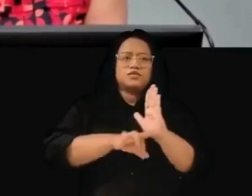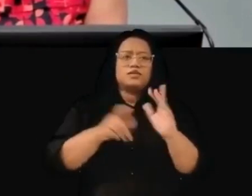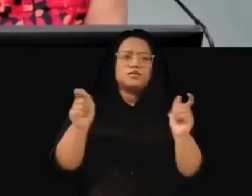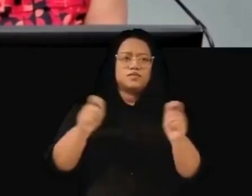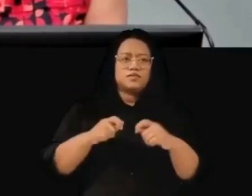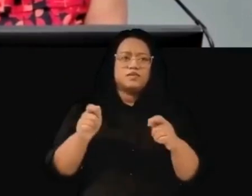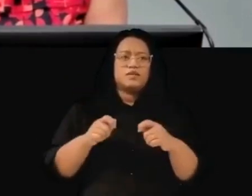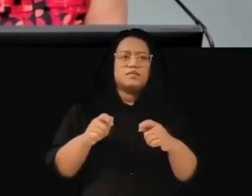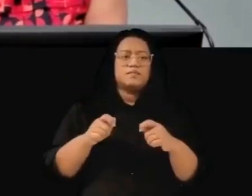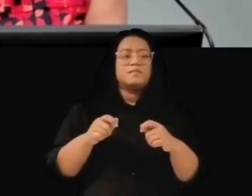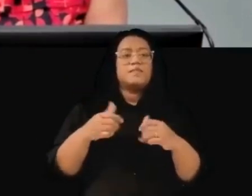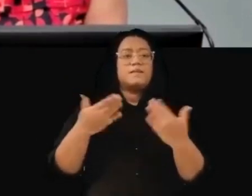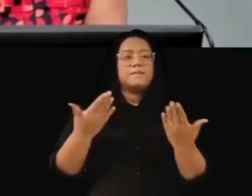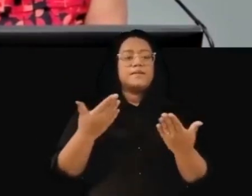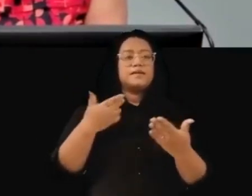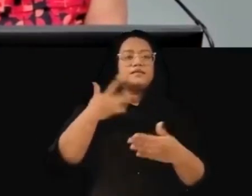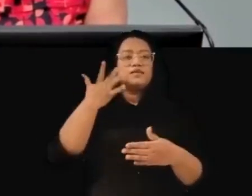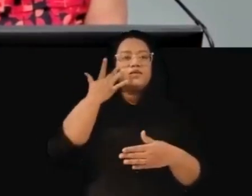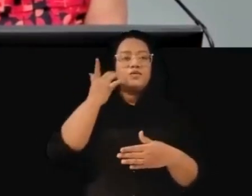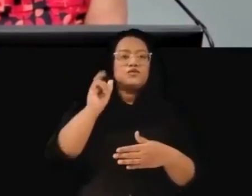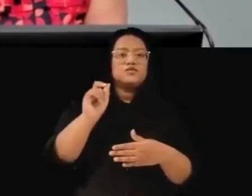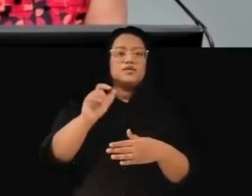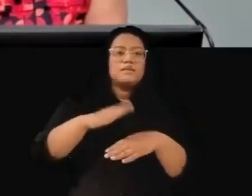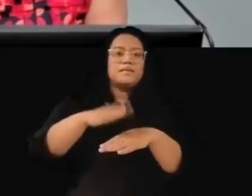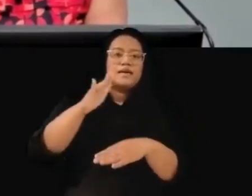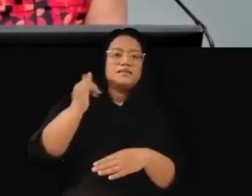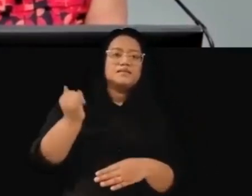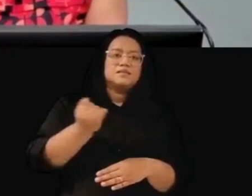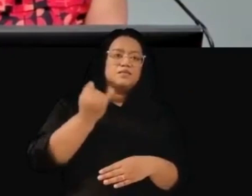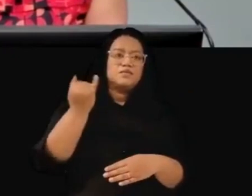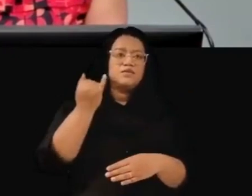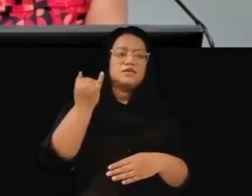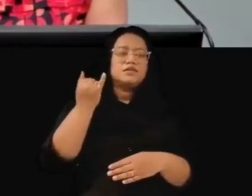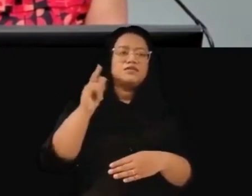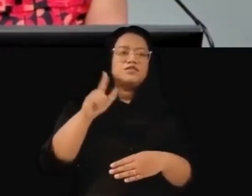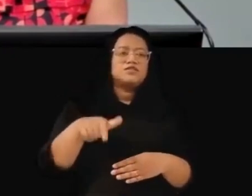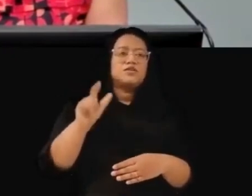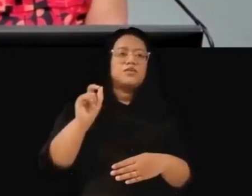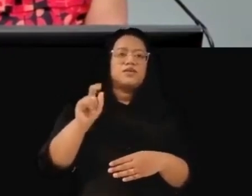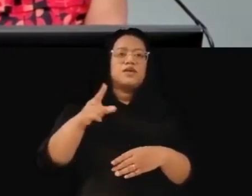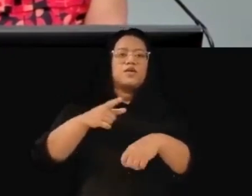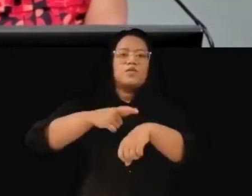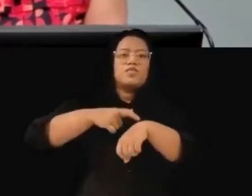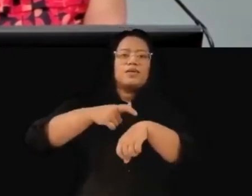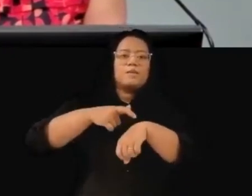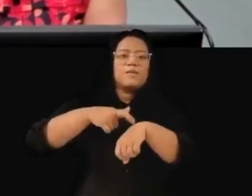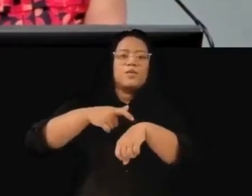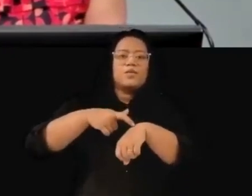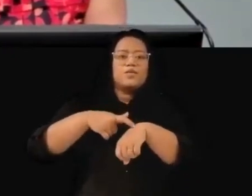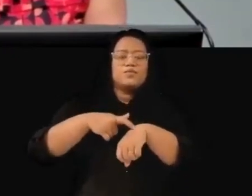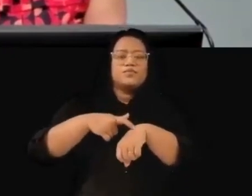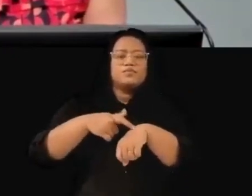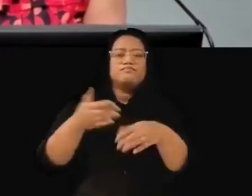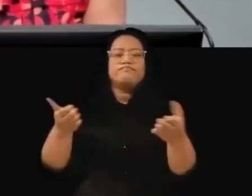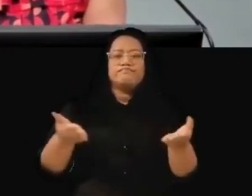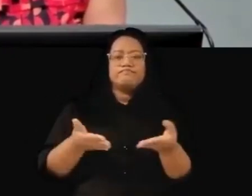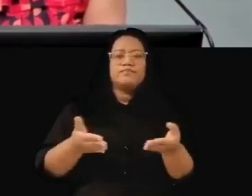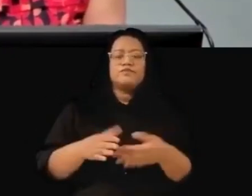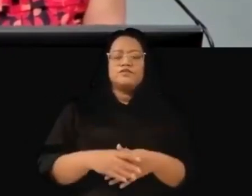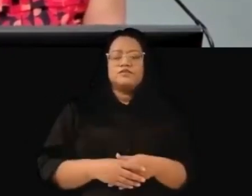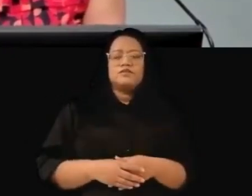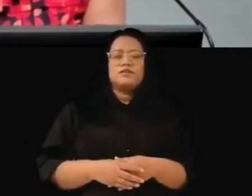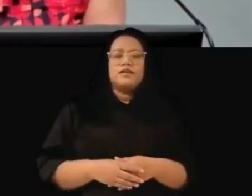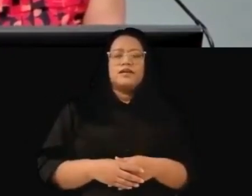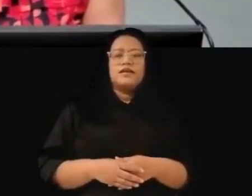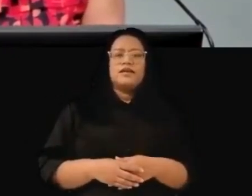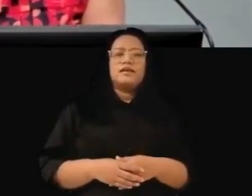que talvez a premissa mais fundamental é, de fato, o tempo que nós temos, né? E o tempo ele está